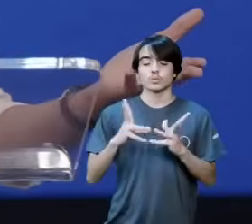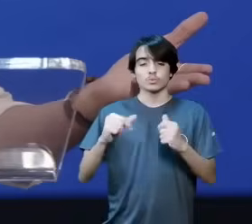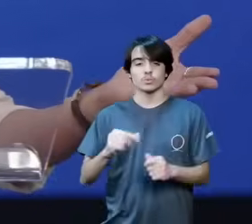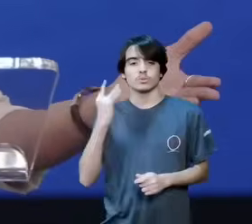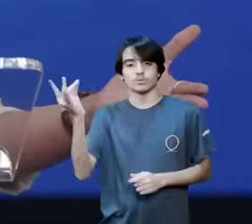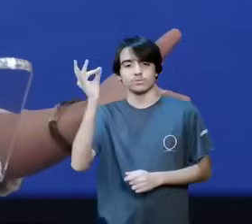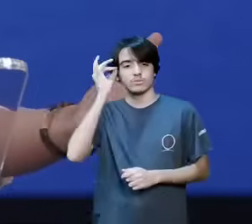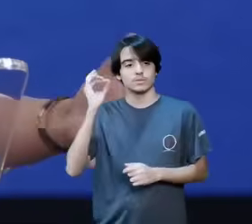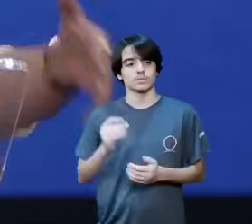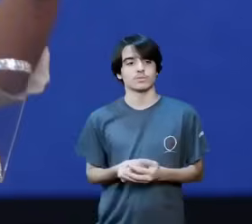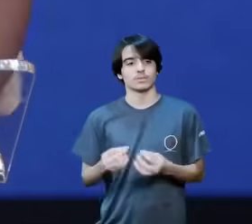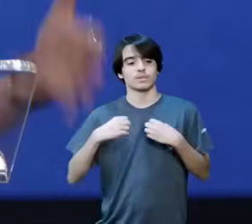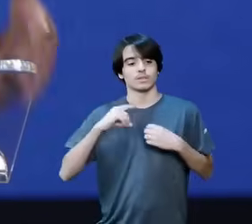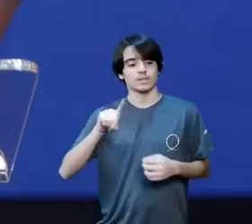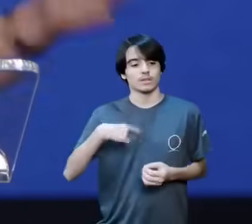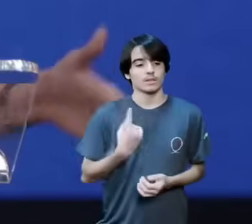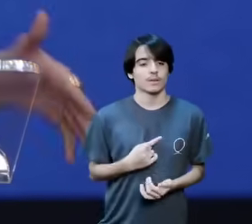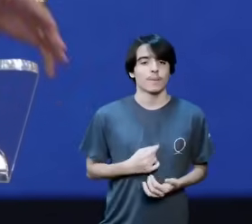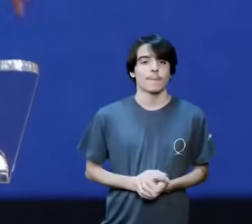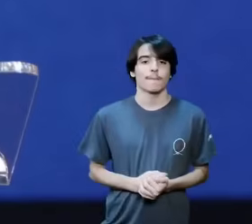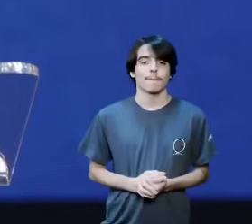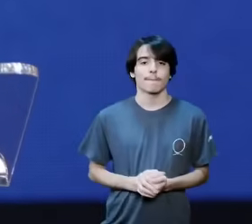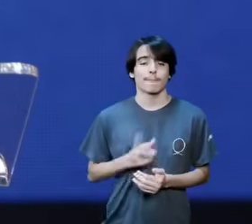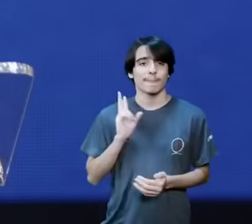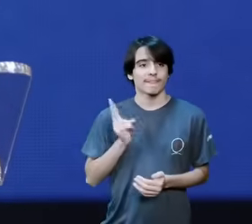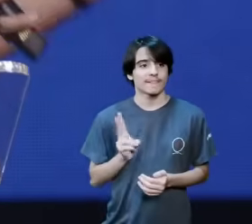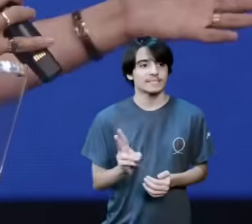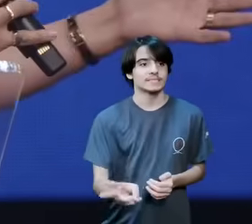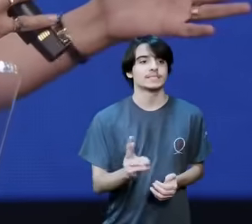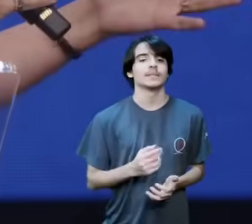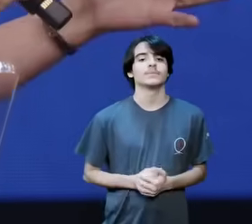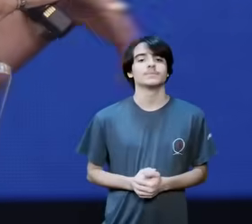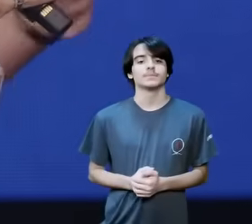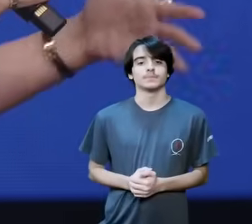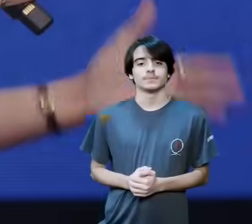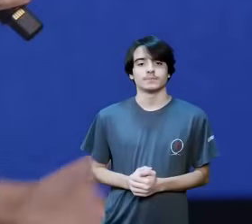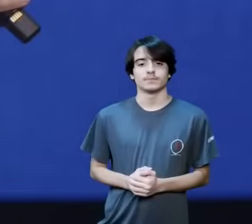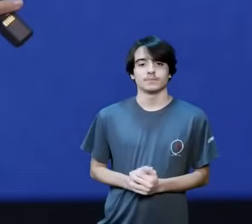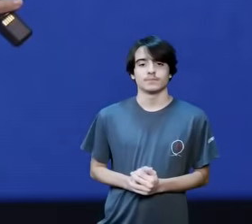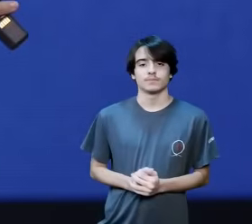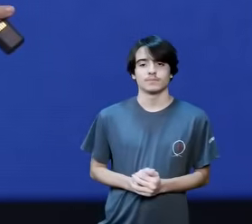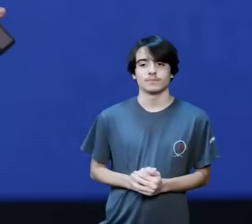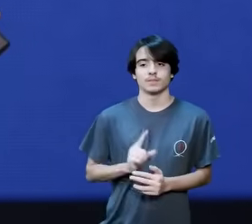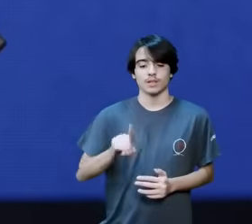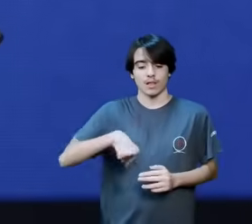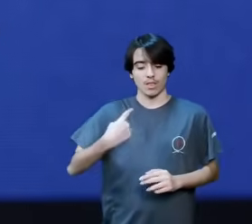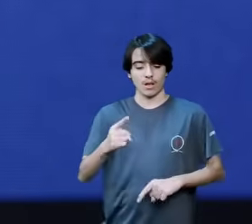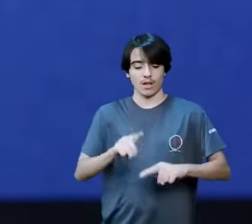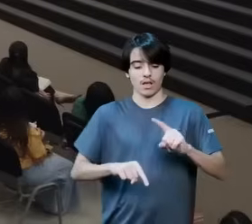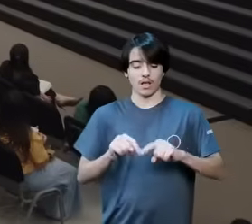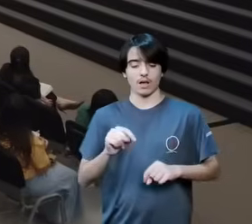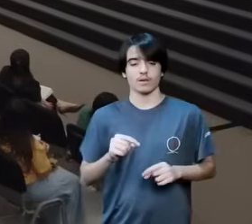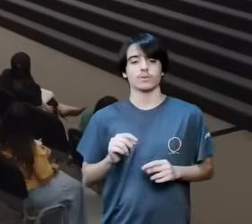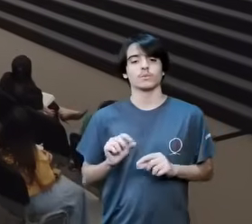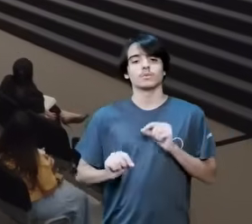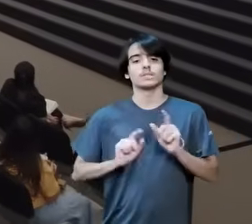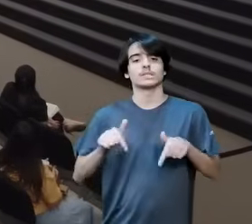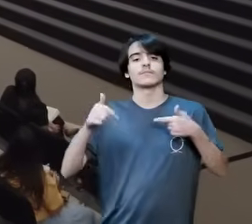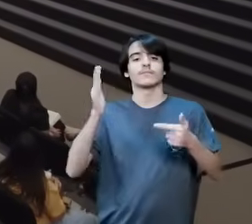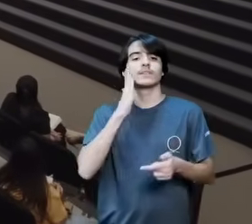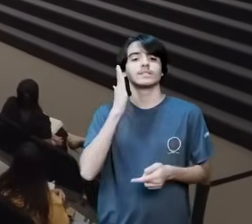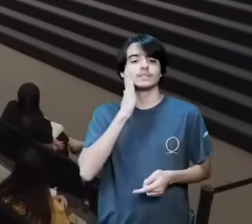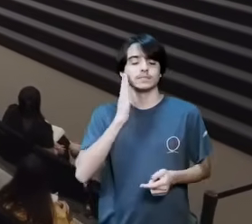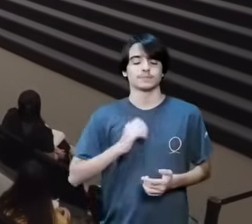Espírito nos confia sempre vai se sobrepor à nossa habilidade, à